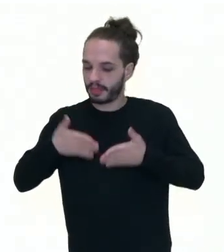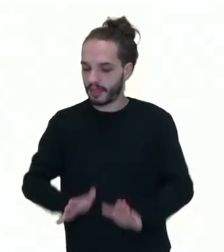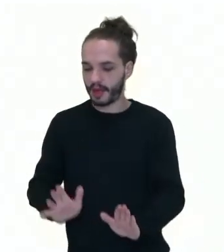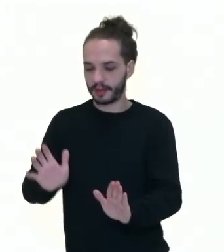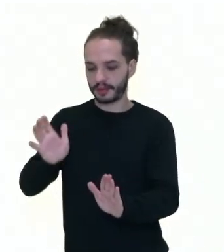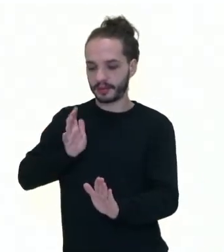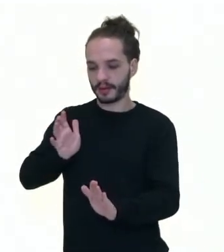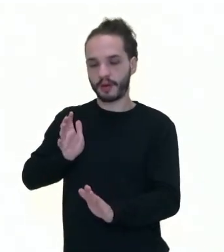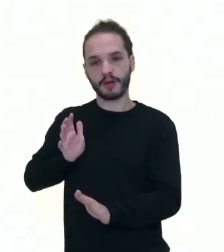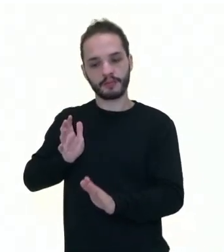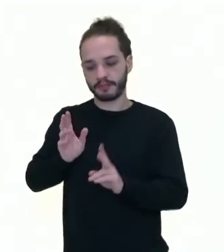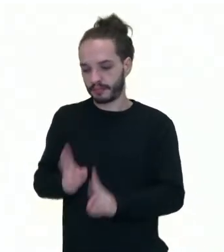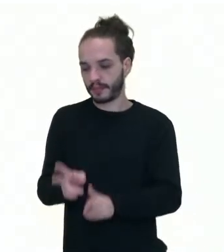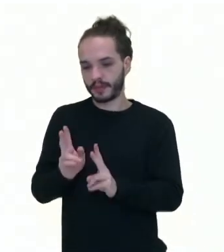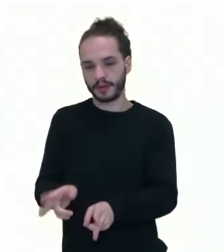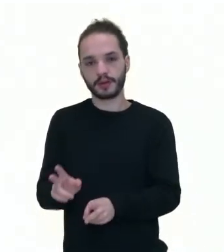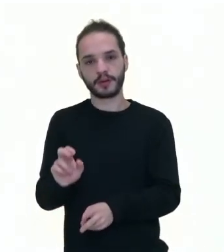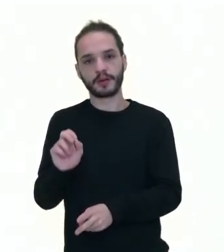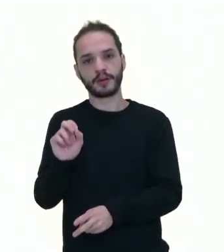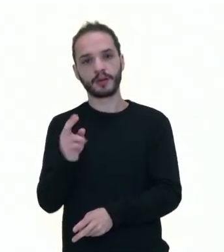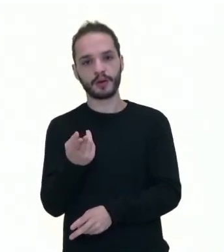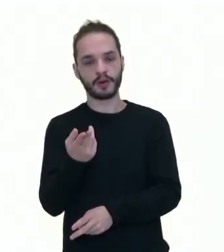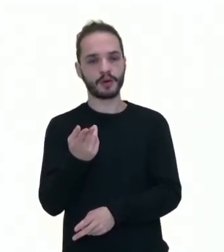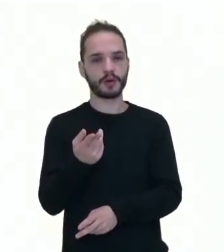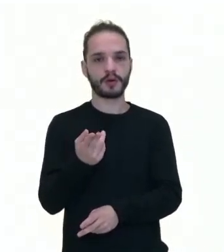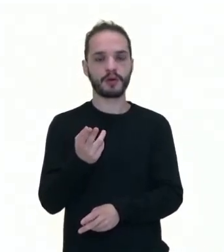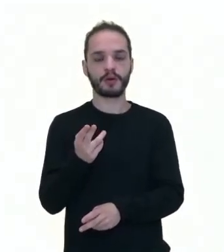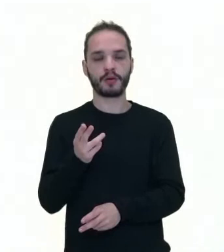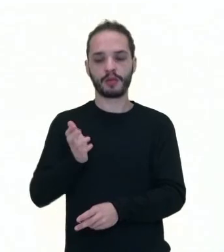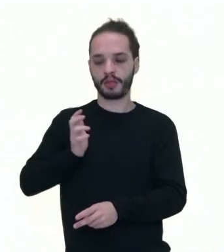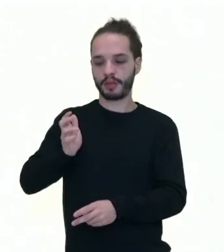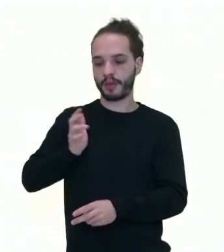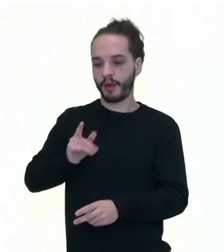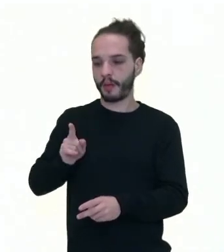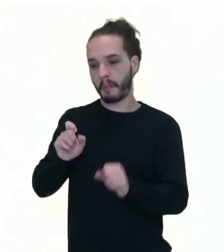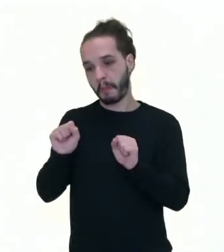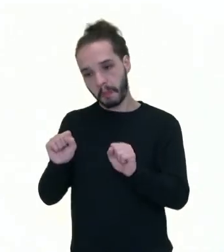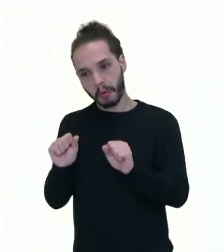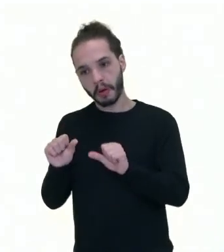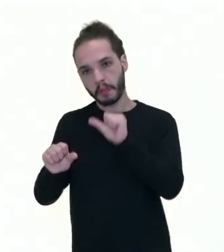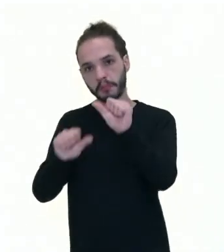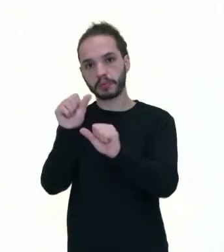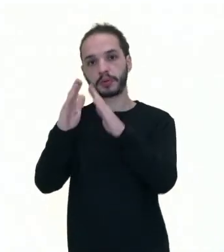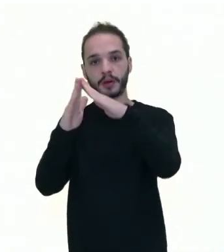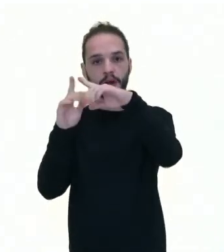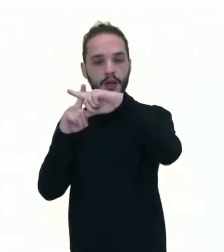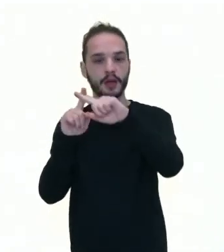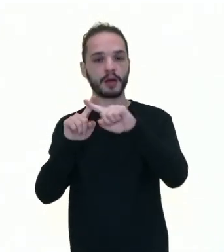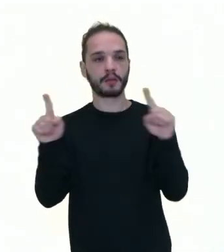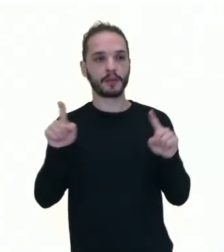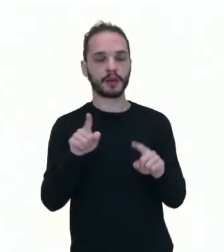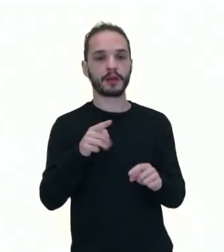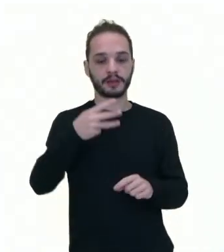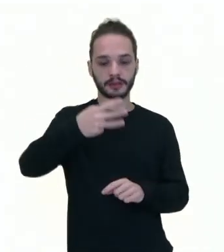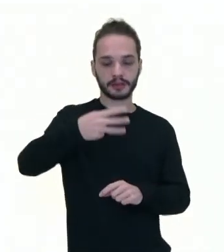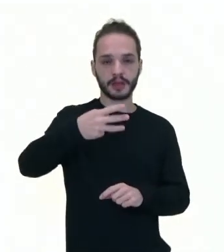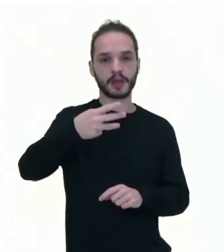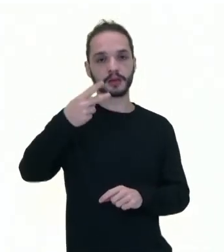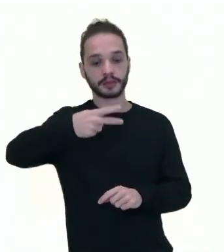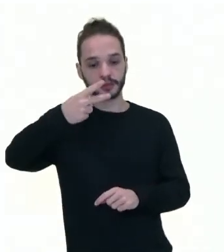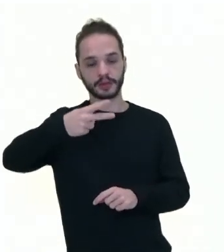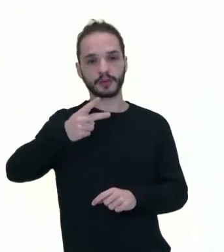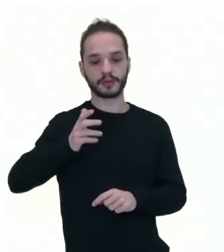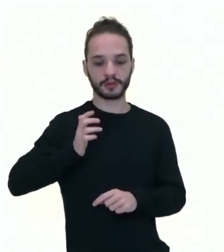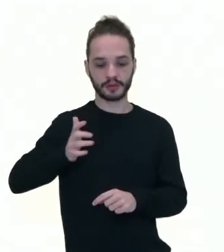vira clero, né? Ou você é nobre, ou você nasceu no terceiro estado, você não é o que chamam de sangue azul, você